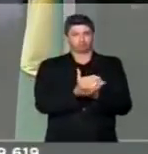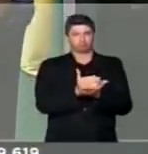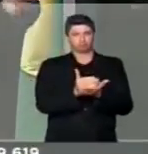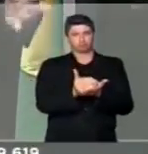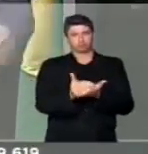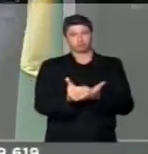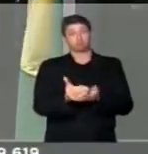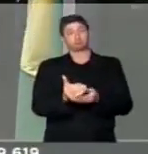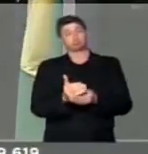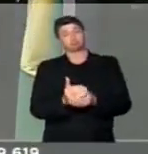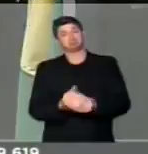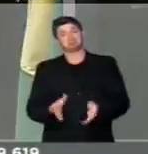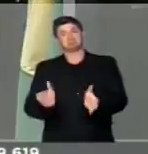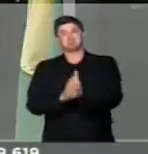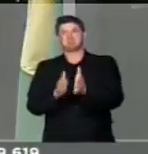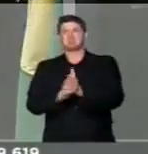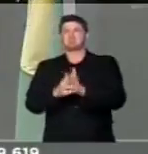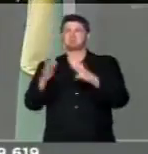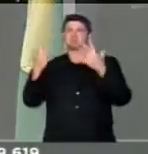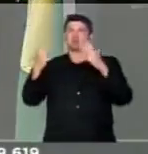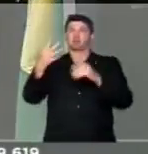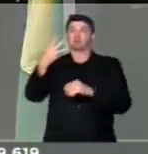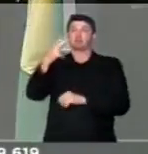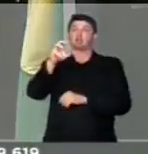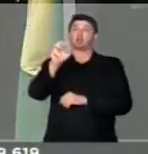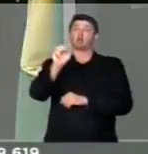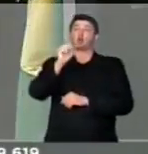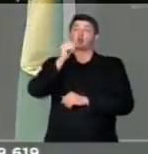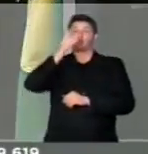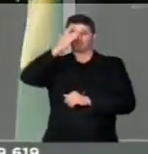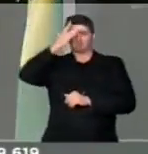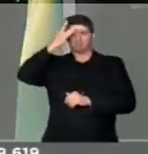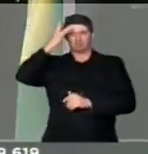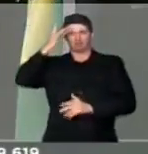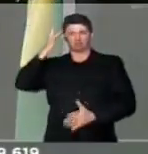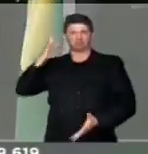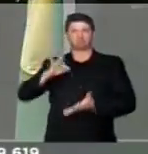e quero parabenizar os 38 brasileiros